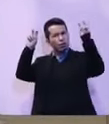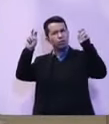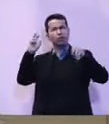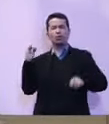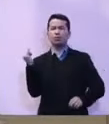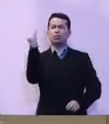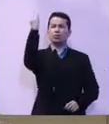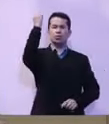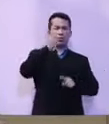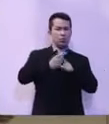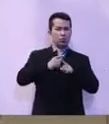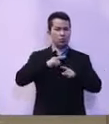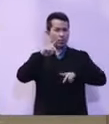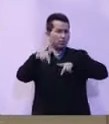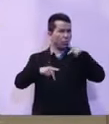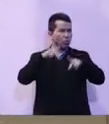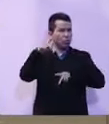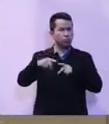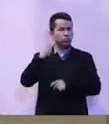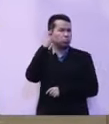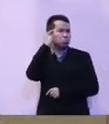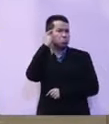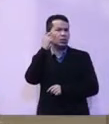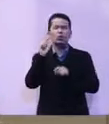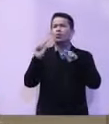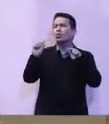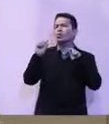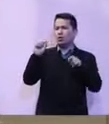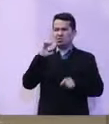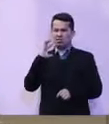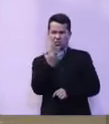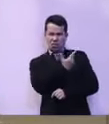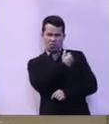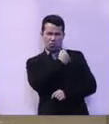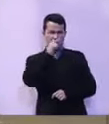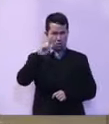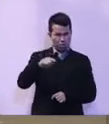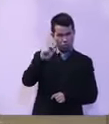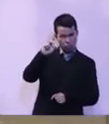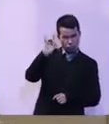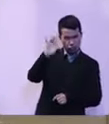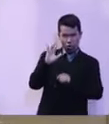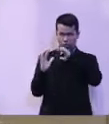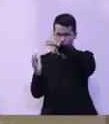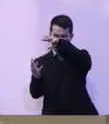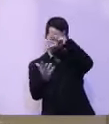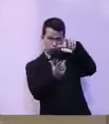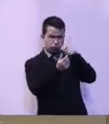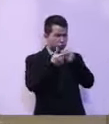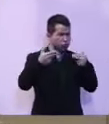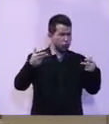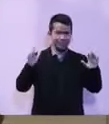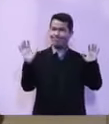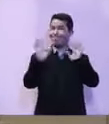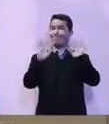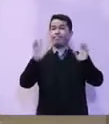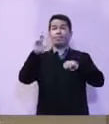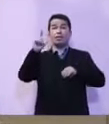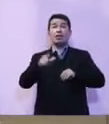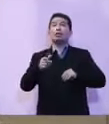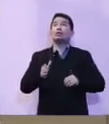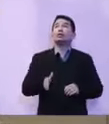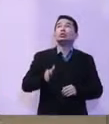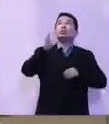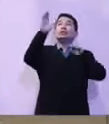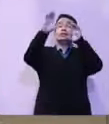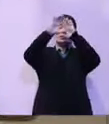se esperava. E ele está falando de algo eterno, algo grandioso, algo que lá no final do livro de Isaías ele